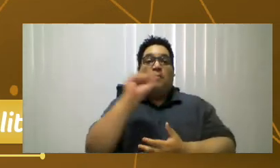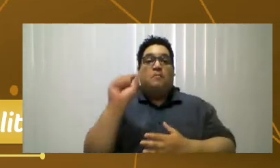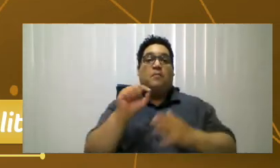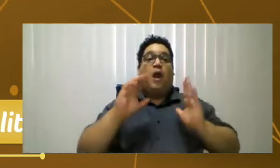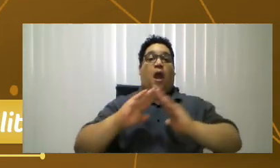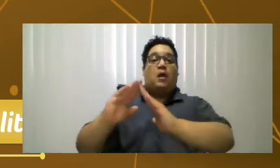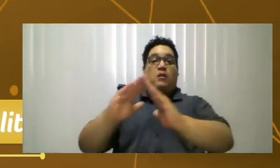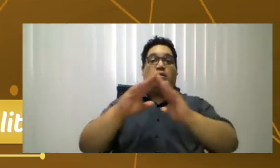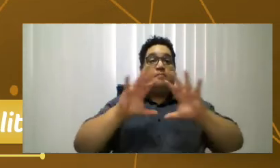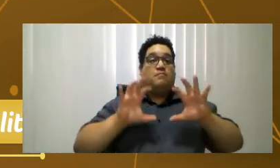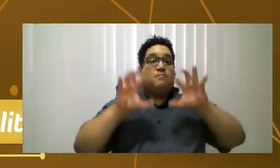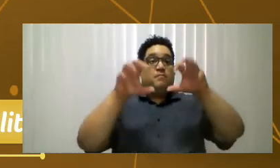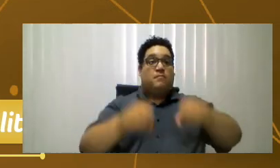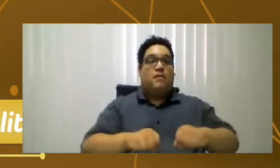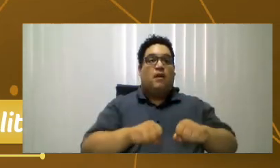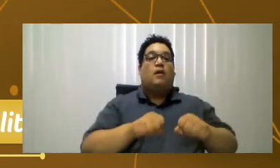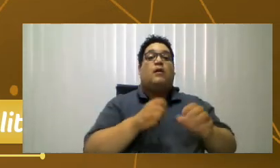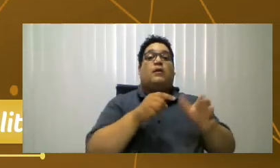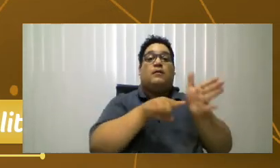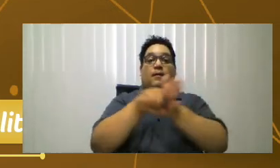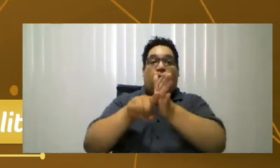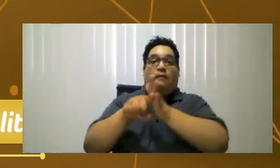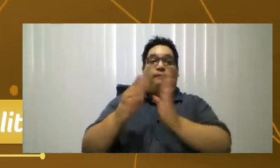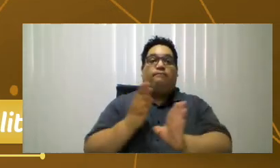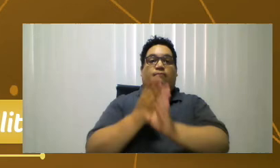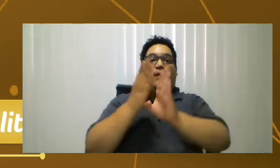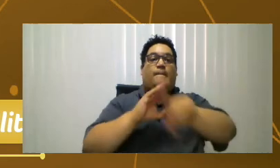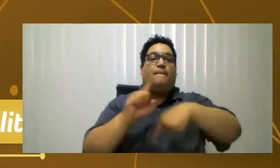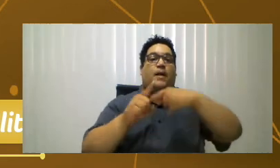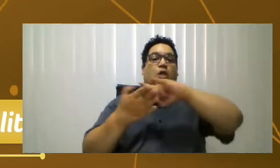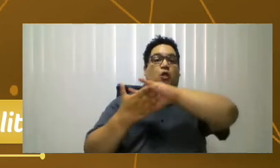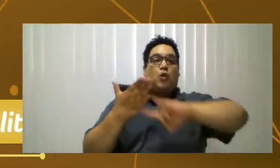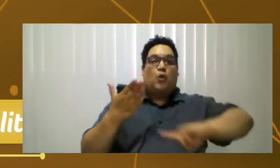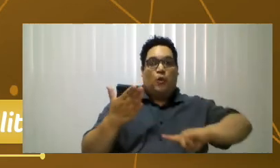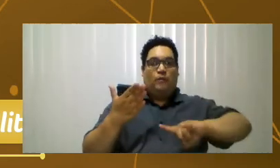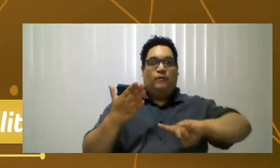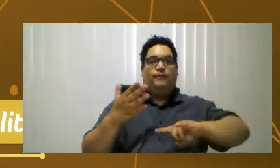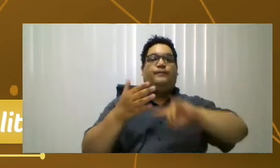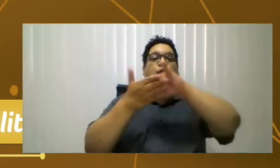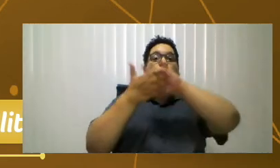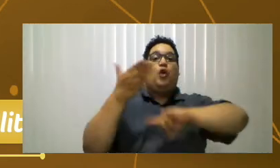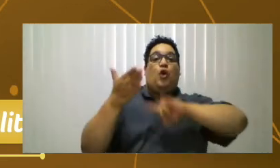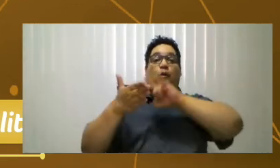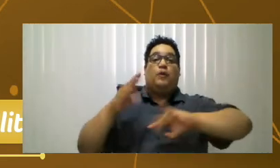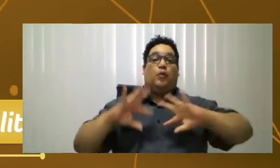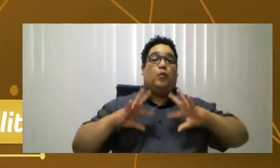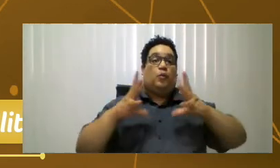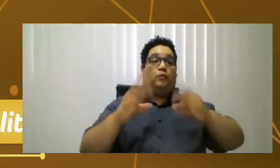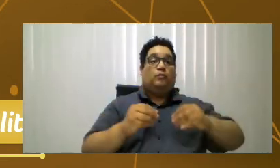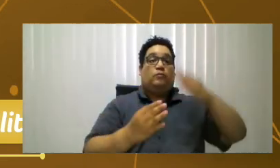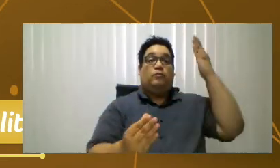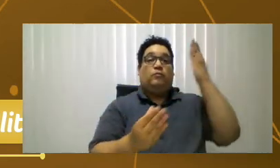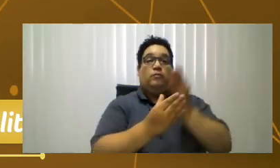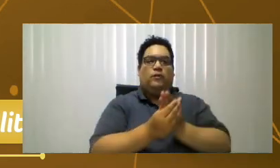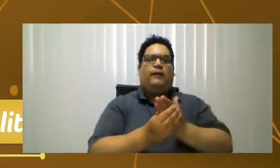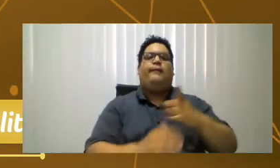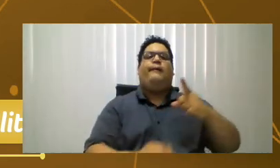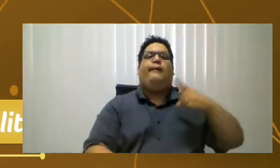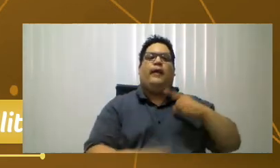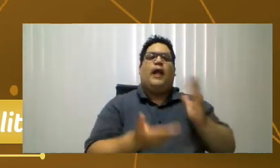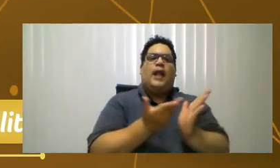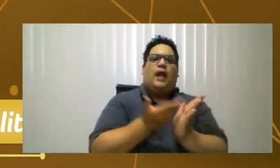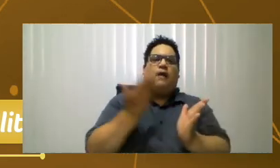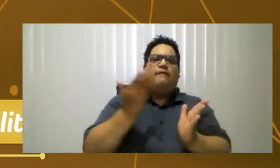irregular, inspecionada e documentada, né? Então, essa documentação toda que é composta de todo o